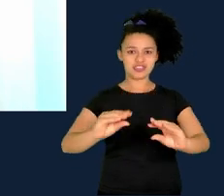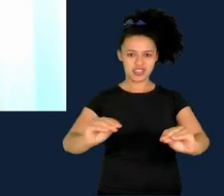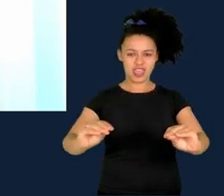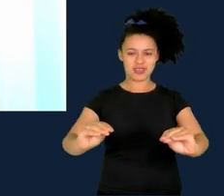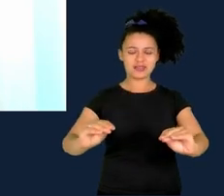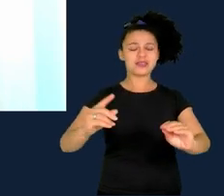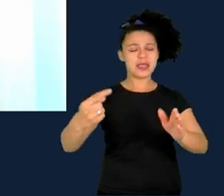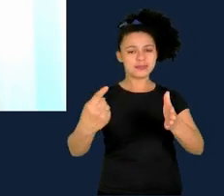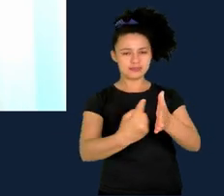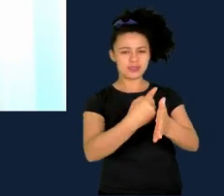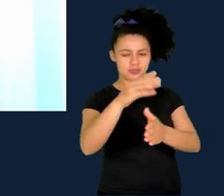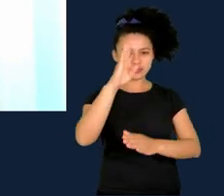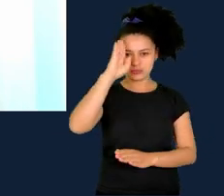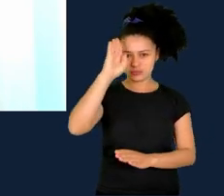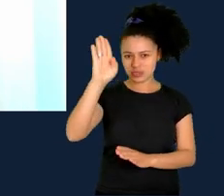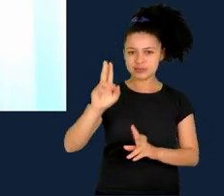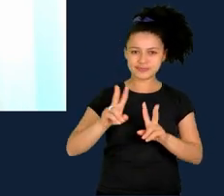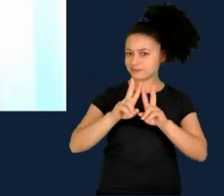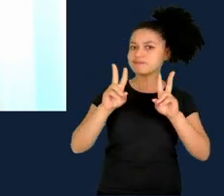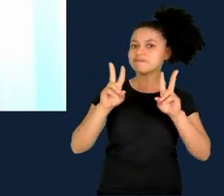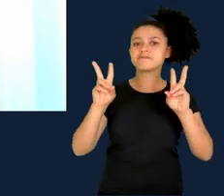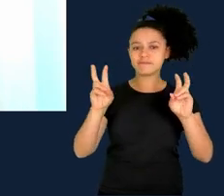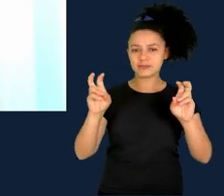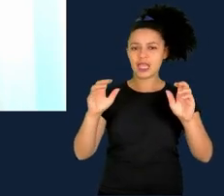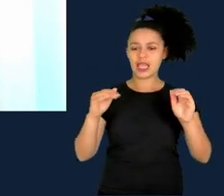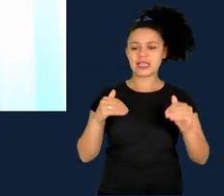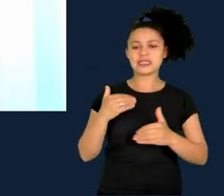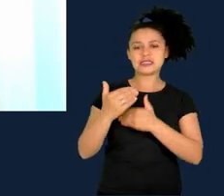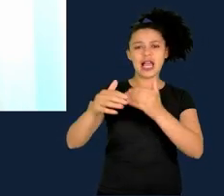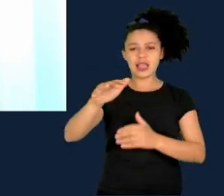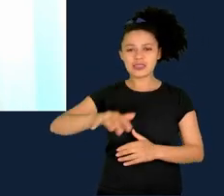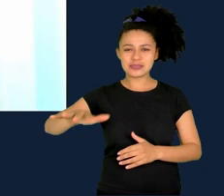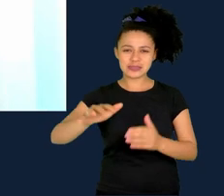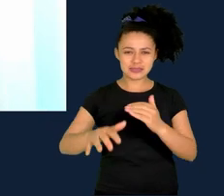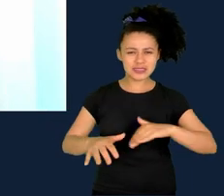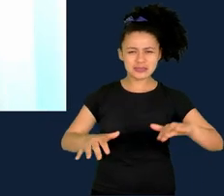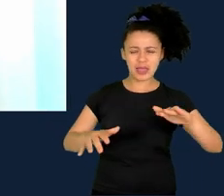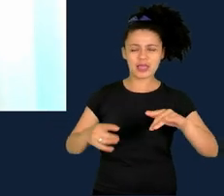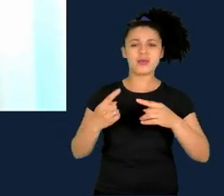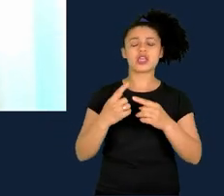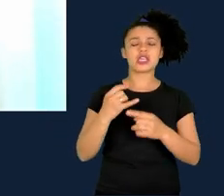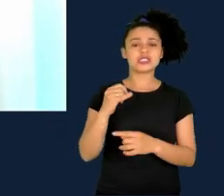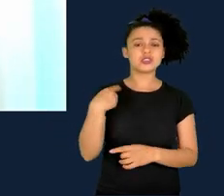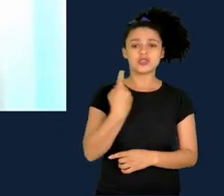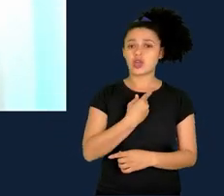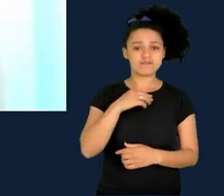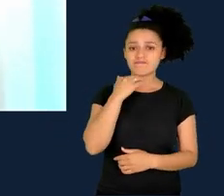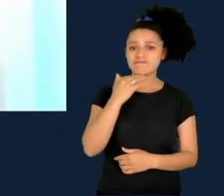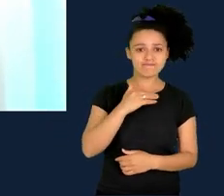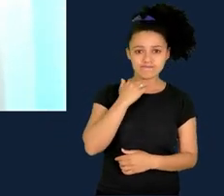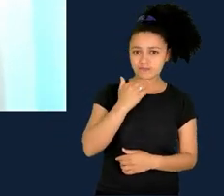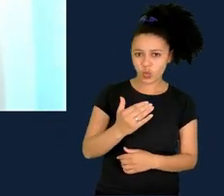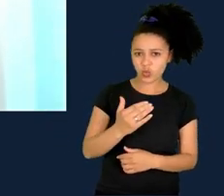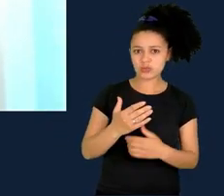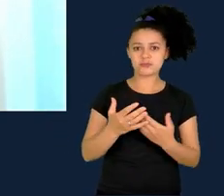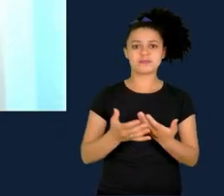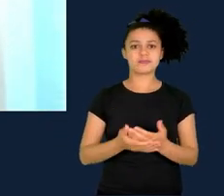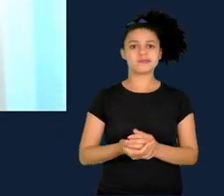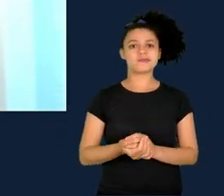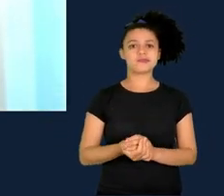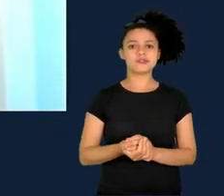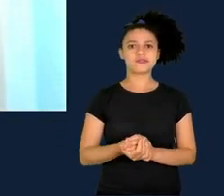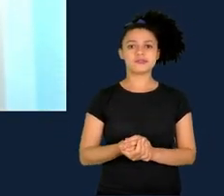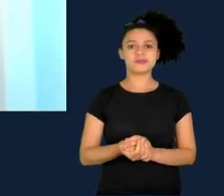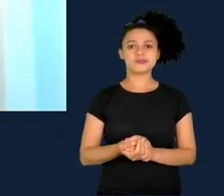pergunta principal sobre escalas espaciais, porque se a gente não conseguir lidar com a